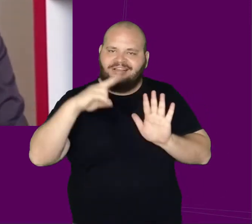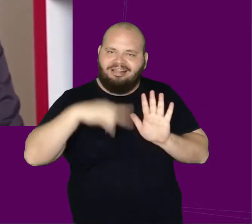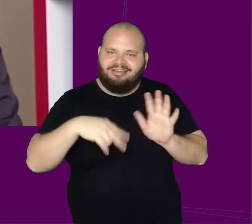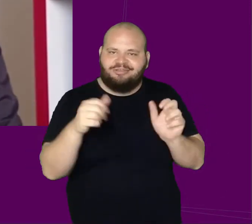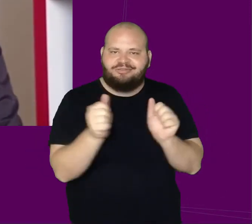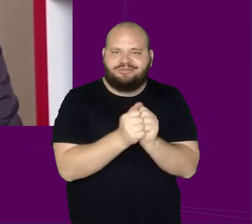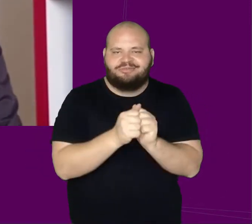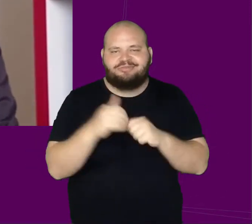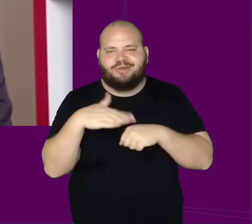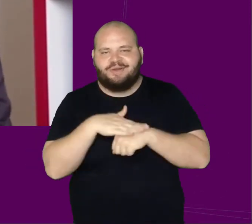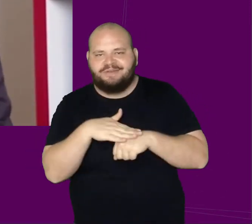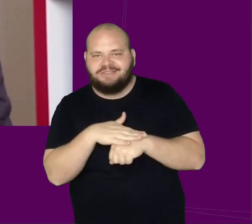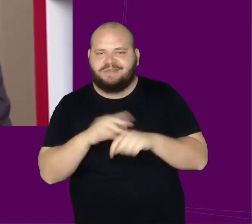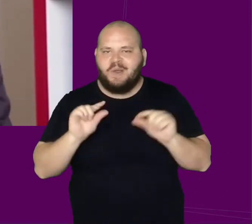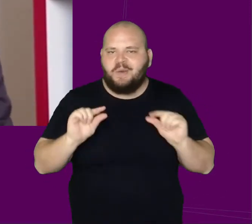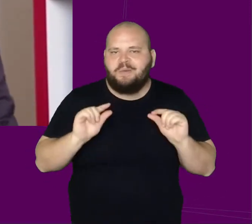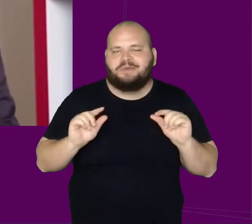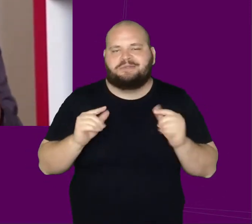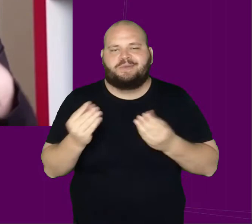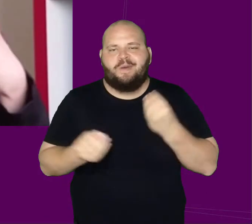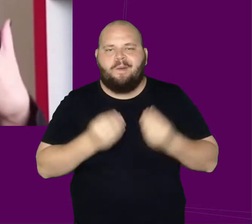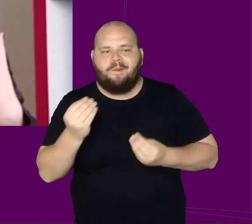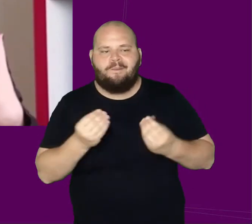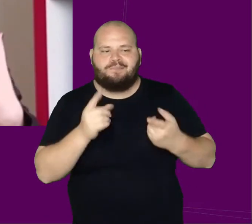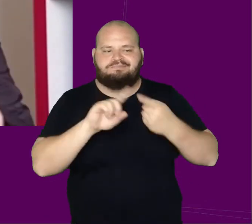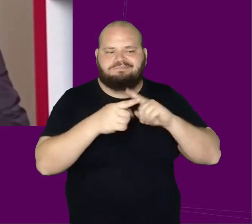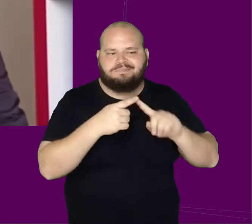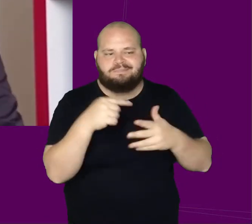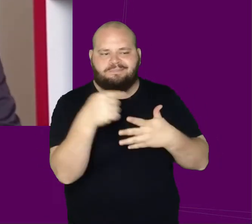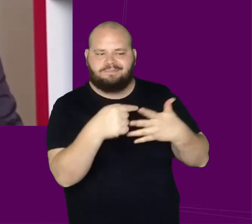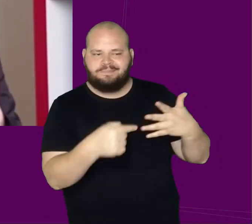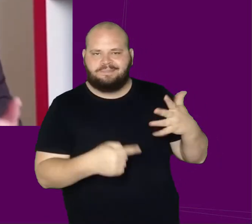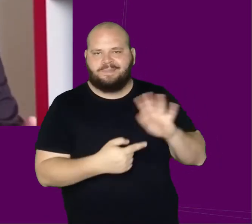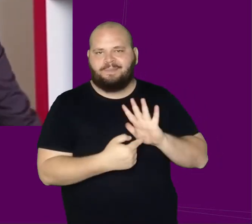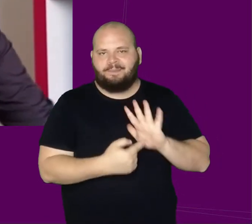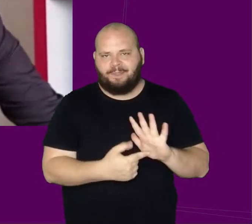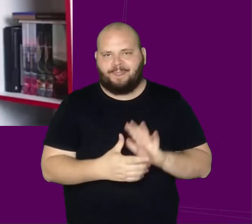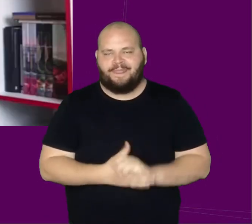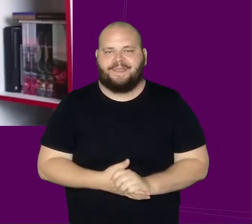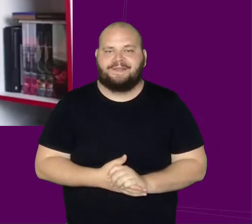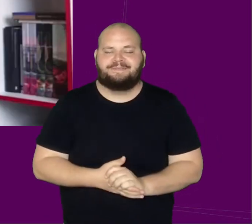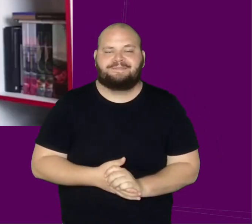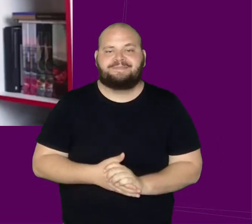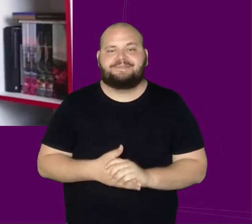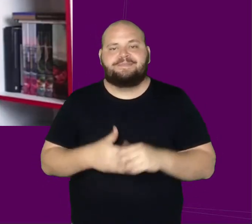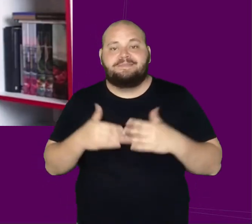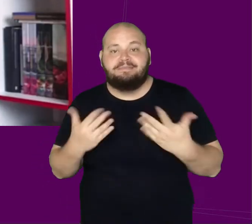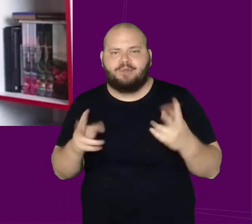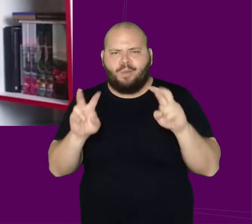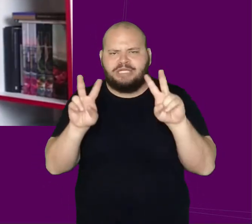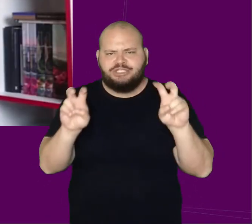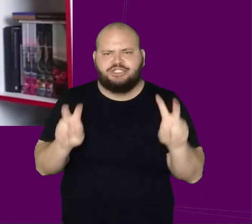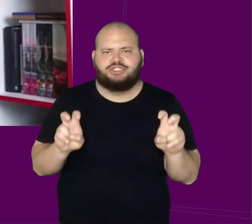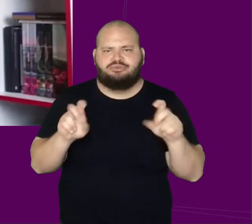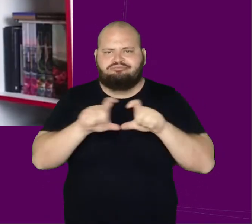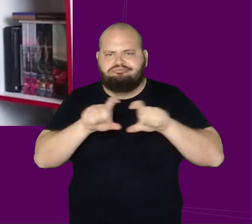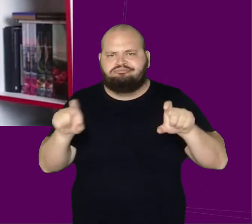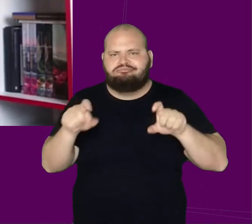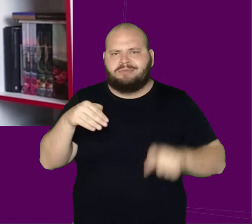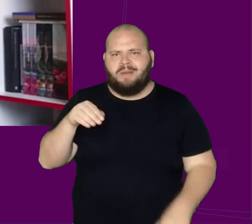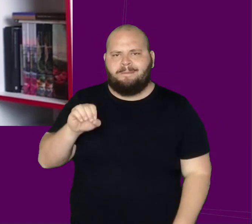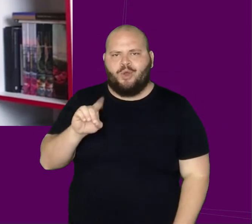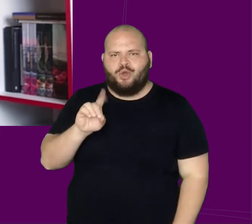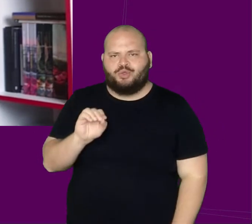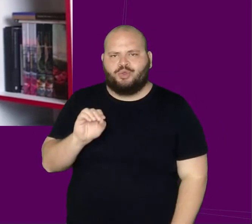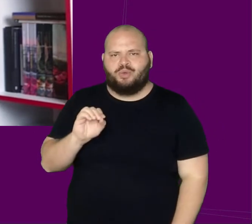sobre, para ver como que esses elementos aparecem. Então a gente pode pensar no título desse